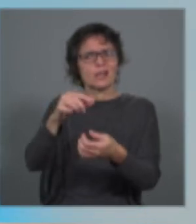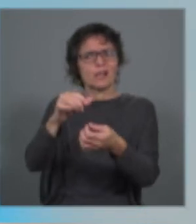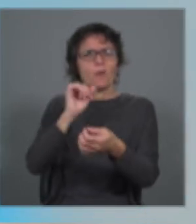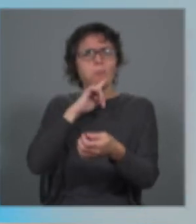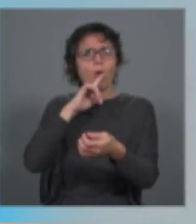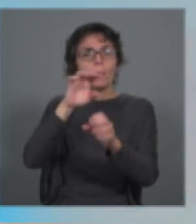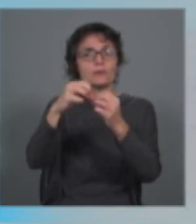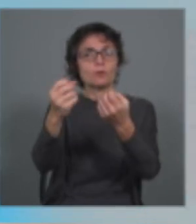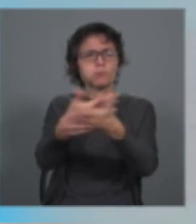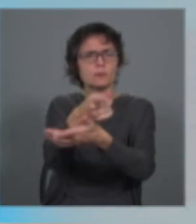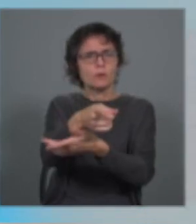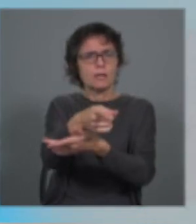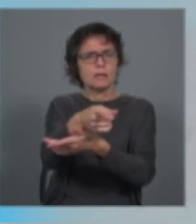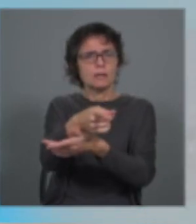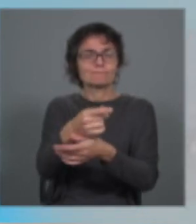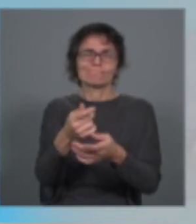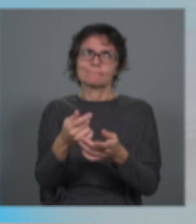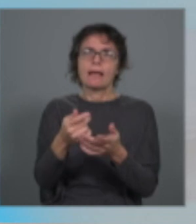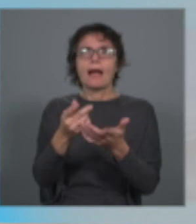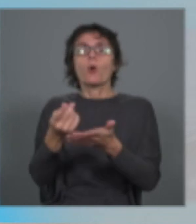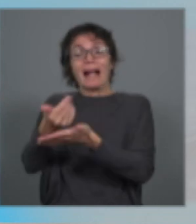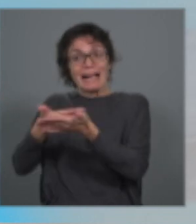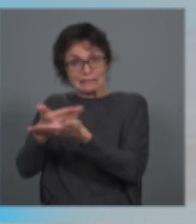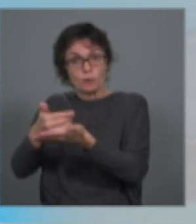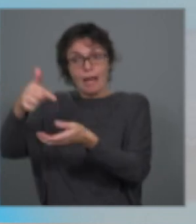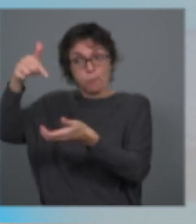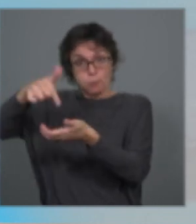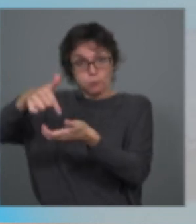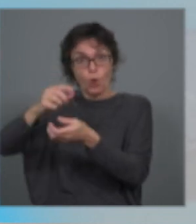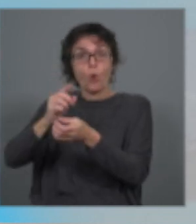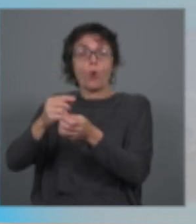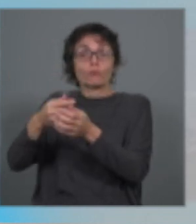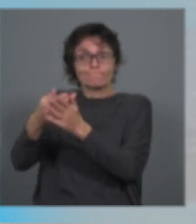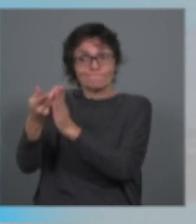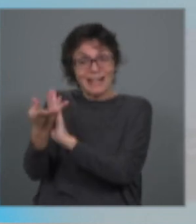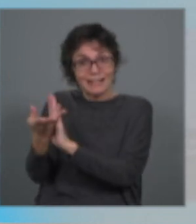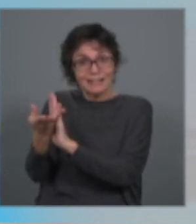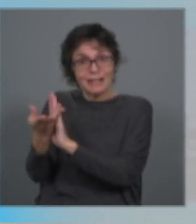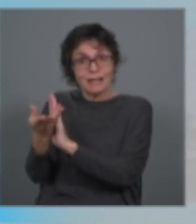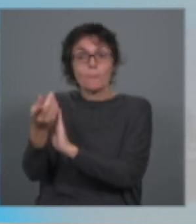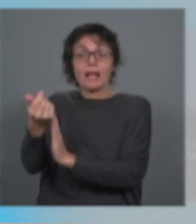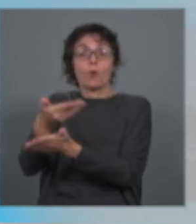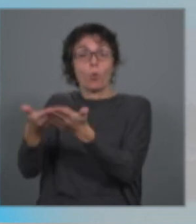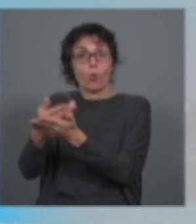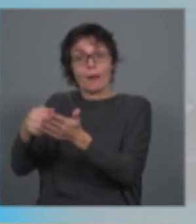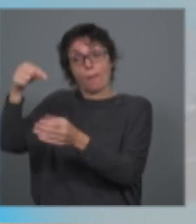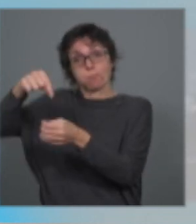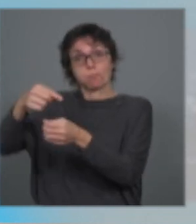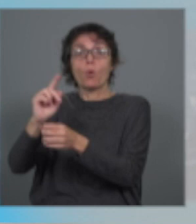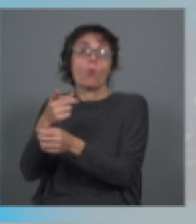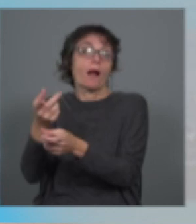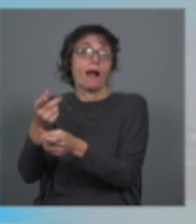economia. São as finanças que é parte da economia que são confundidas com a economia, não é? Tivemos